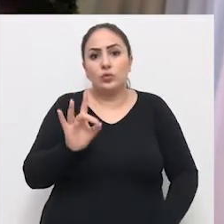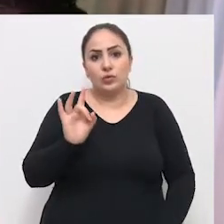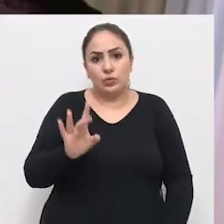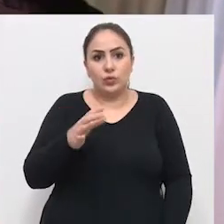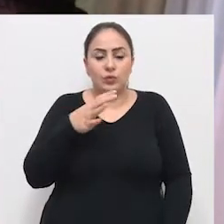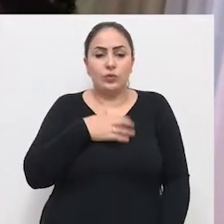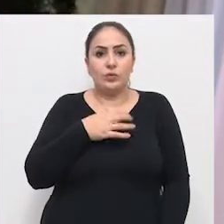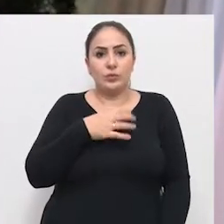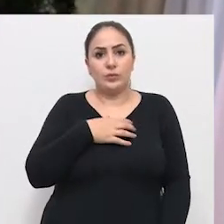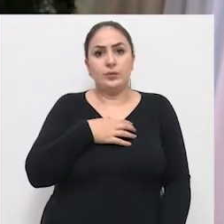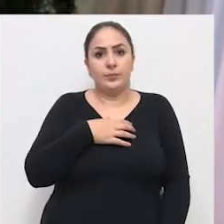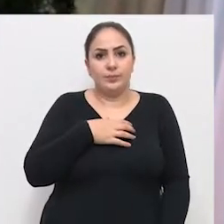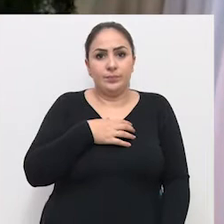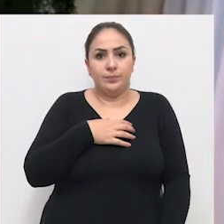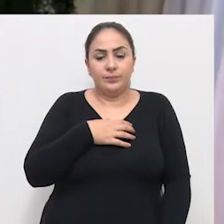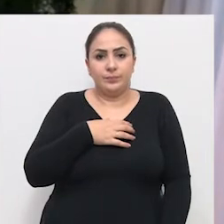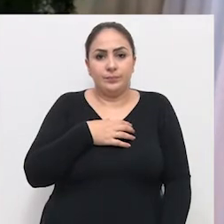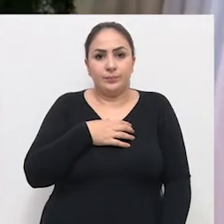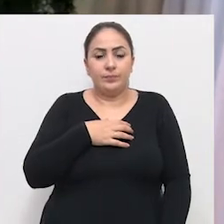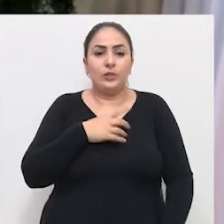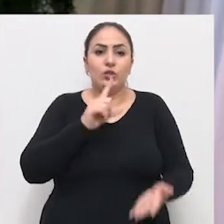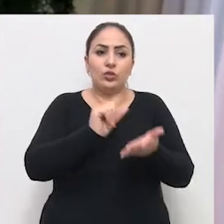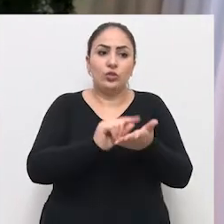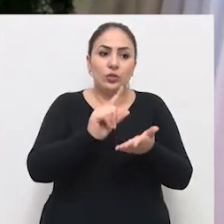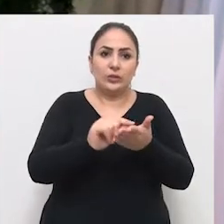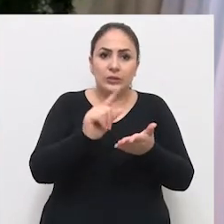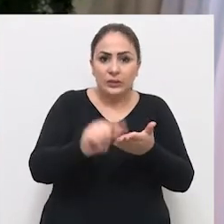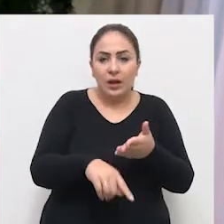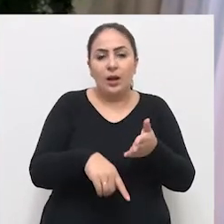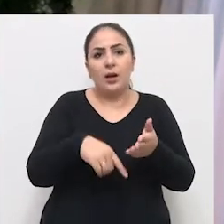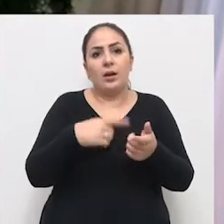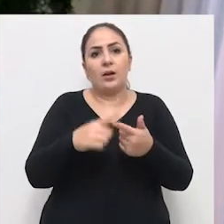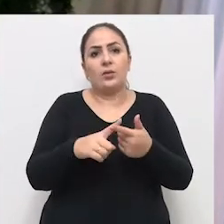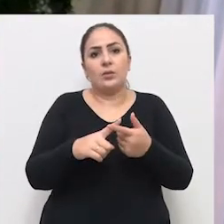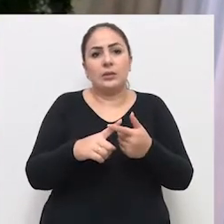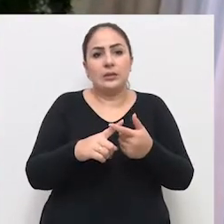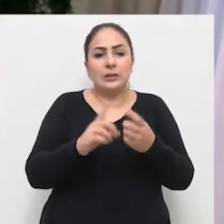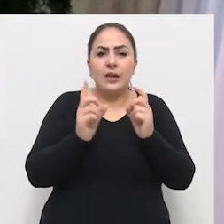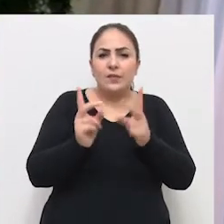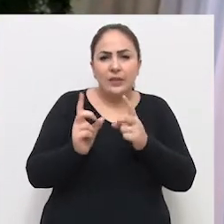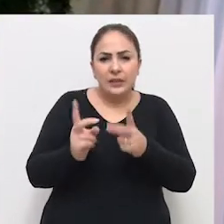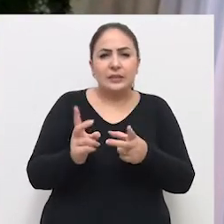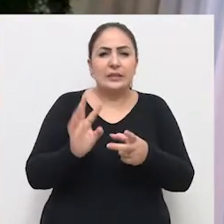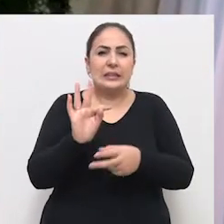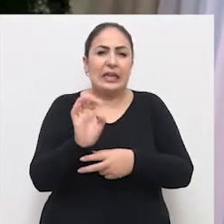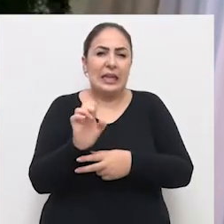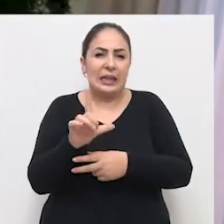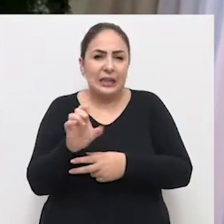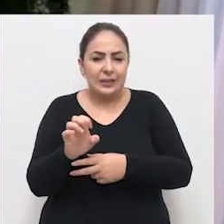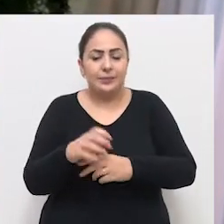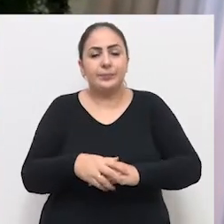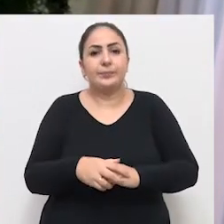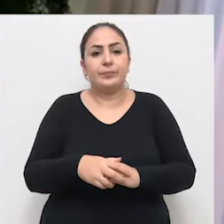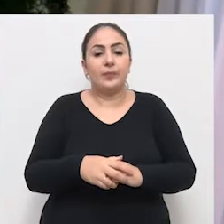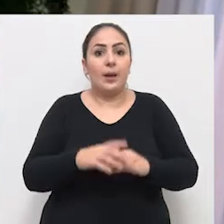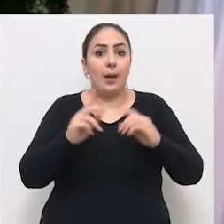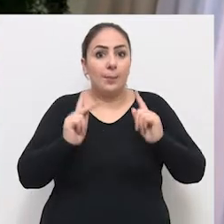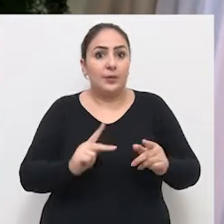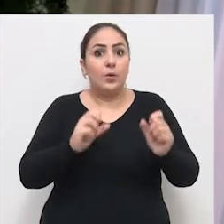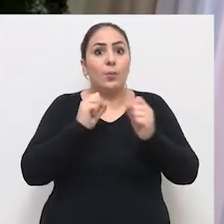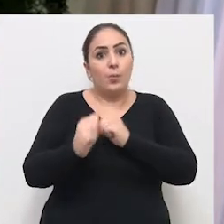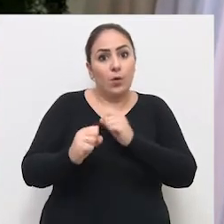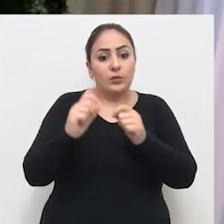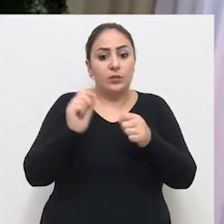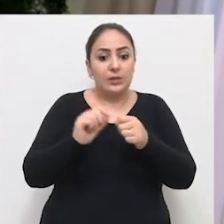produtos apenas através de meios digitais, eletrônicos, televendas, onde